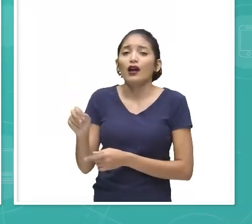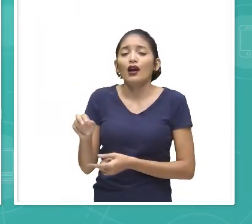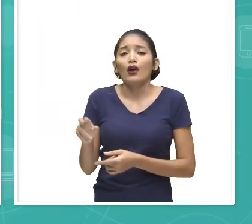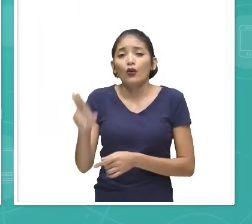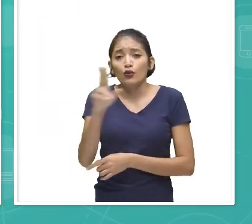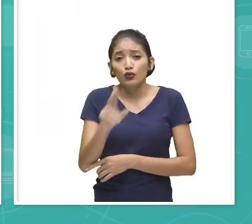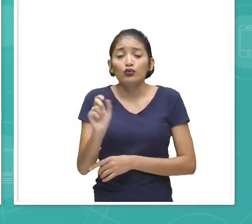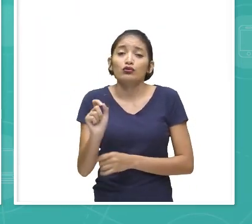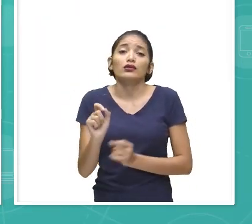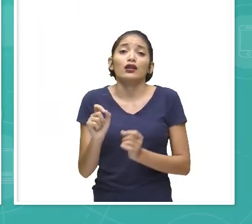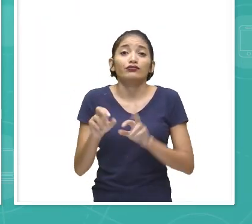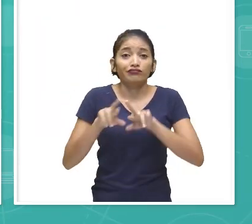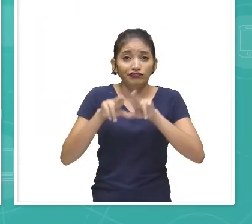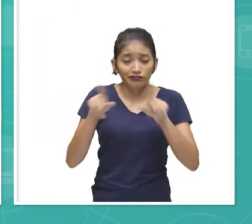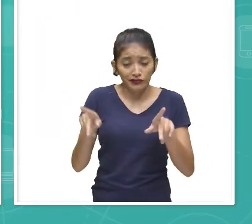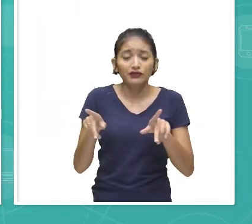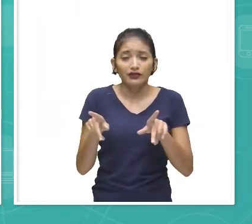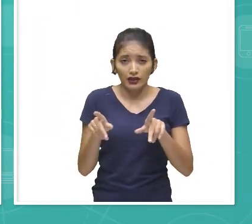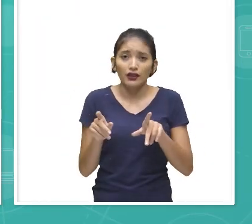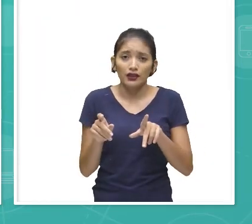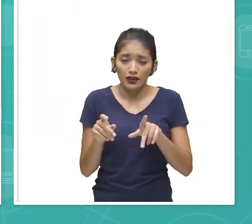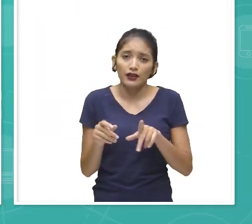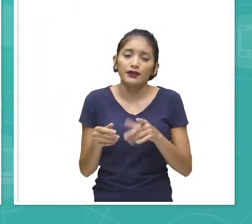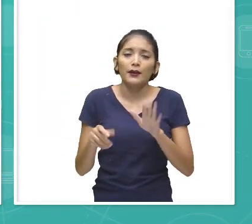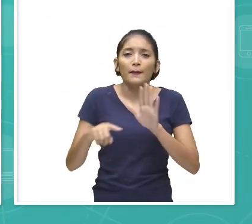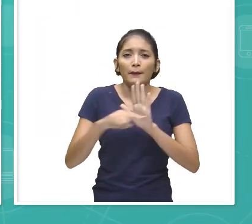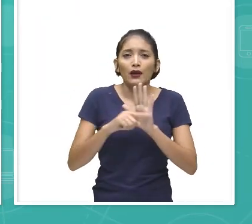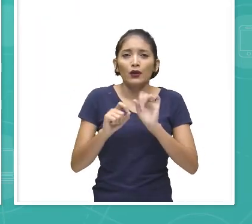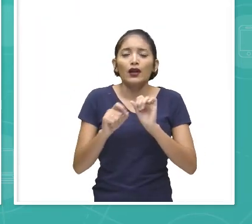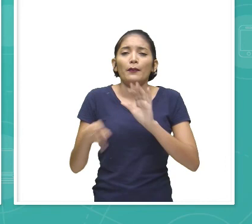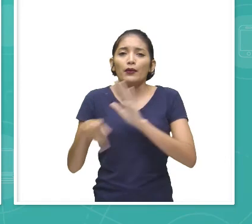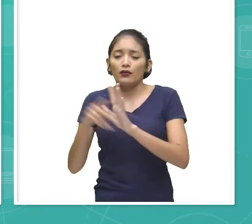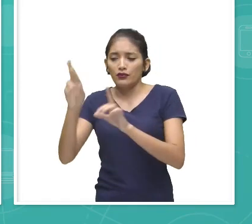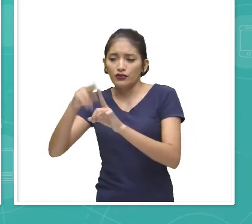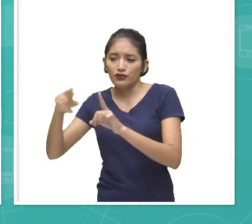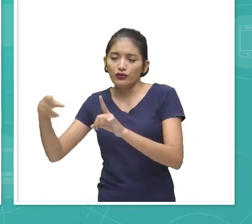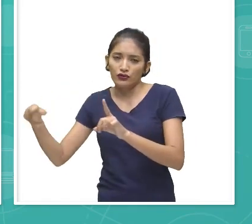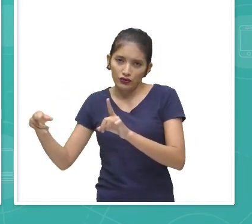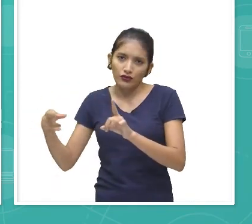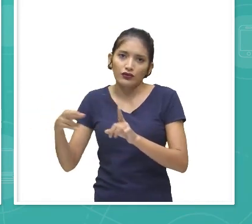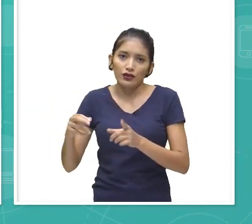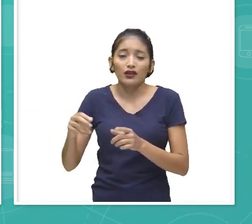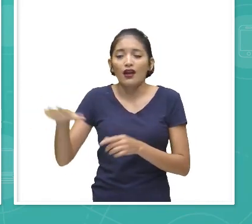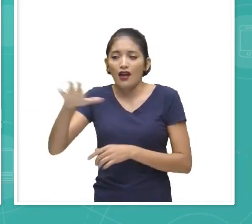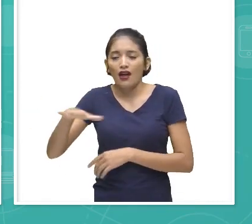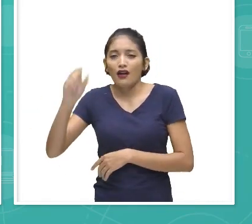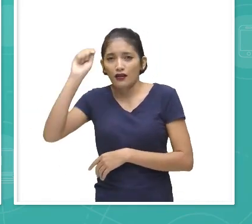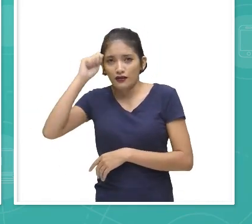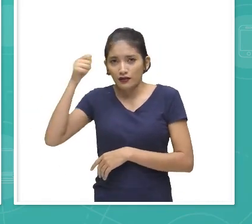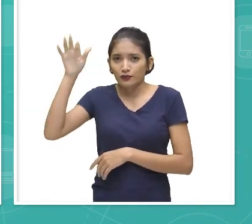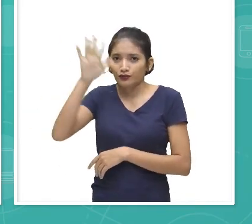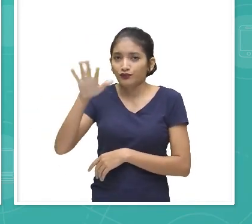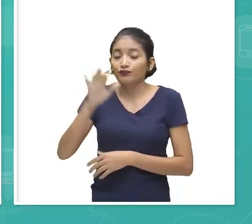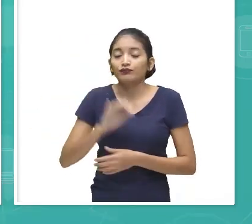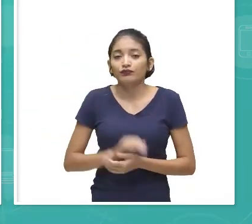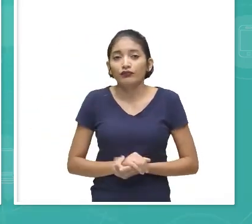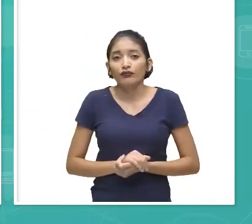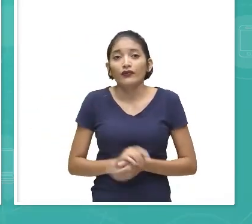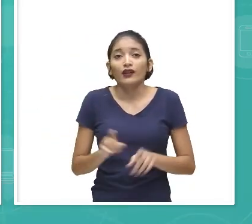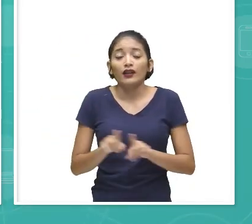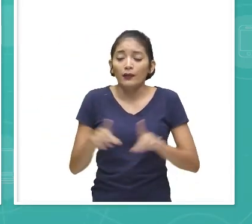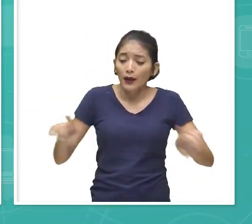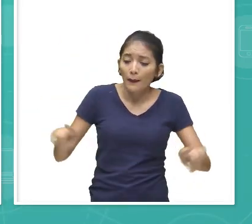maneira pejorativa, né, para se referir negativamente às religiões de matriz africana. E também nos